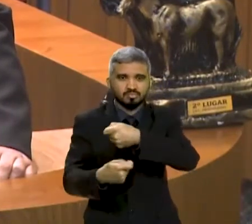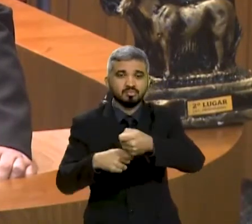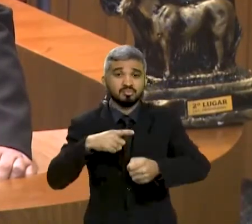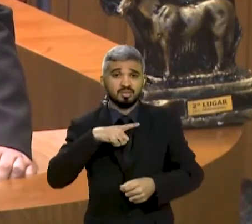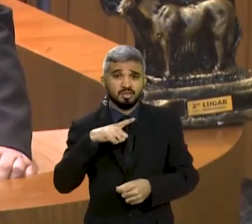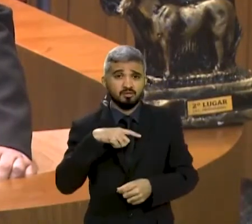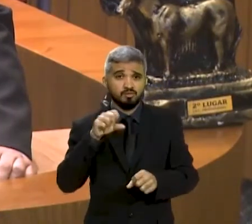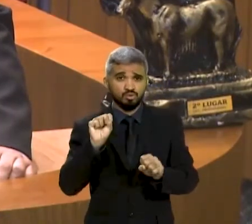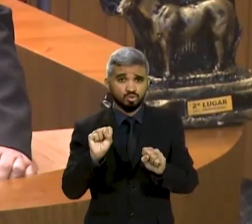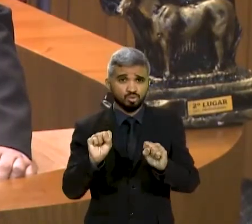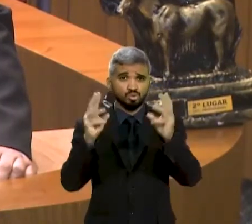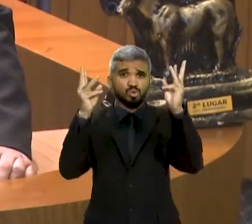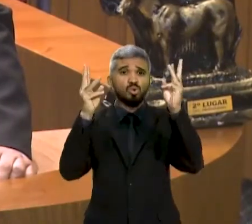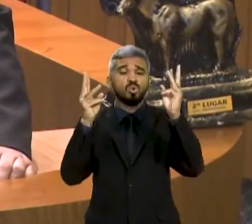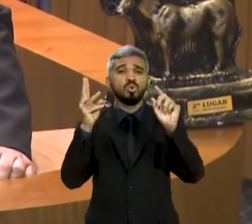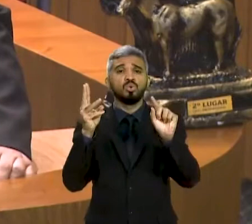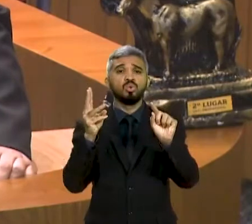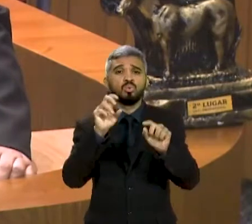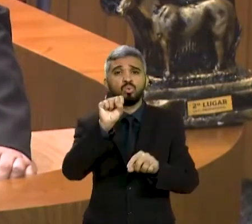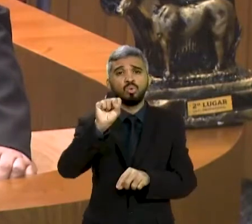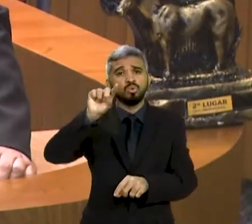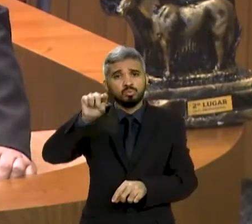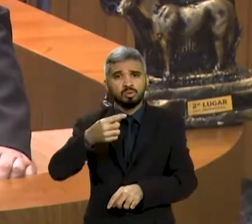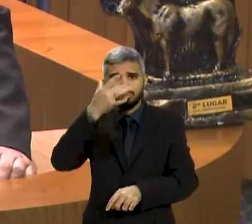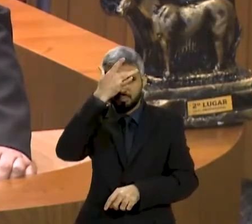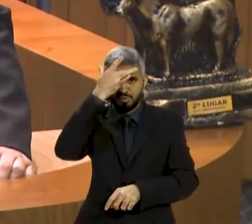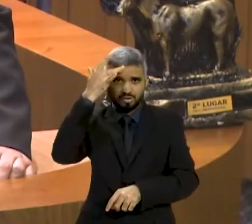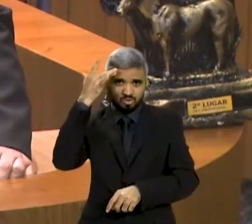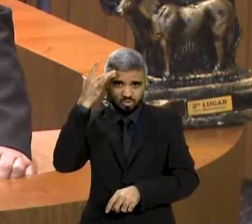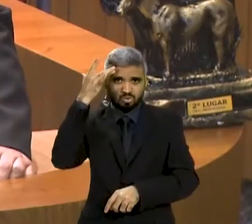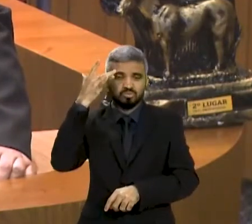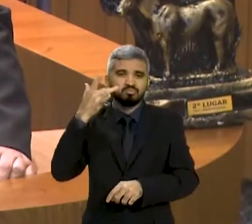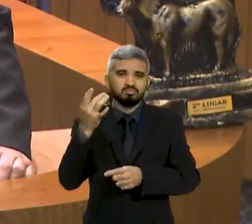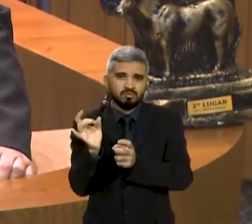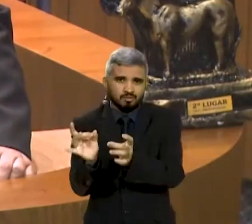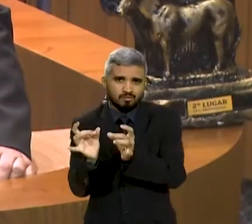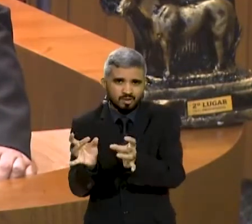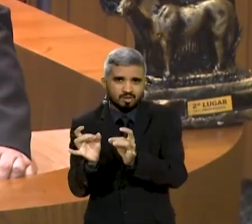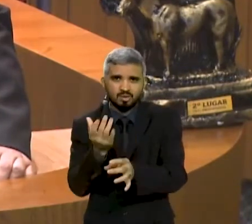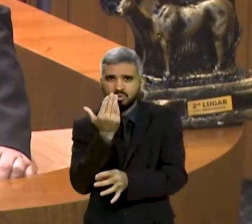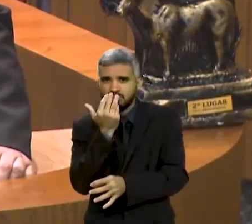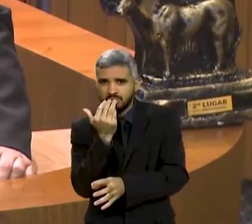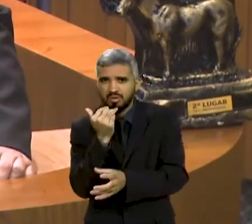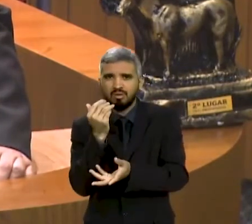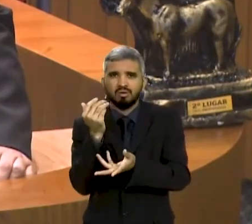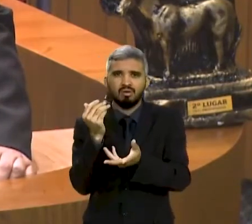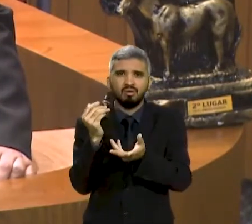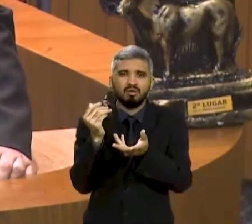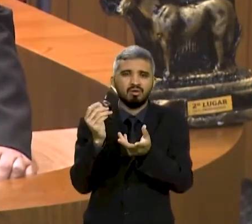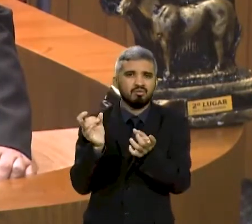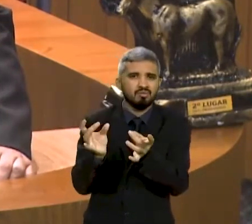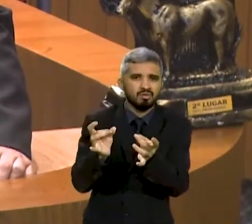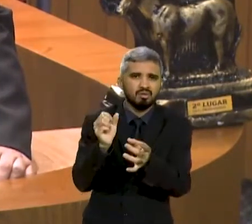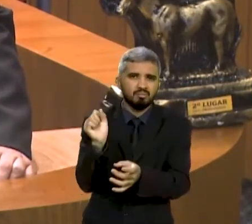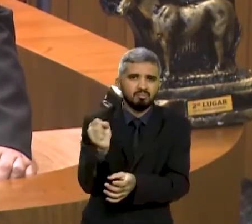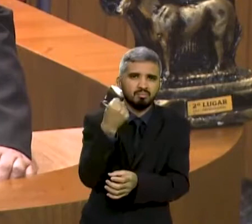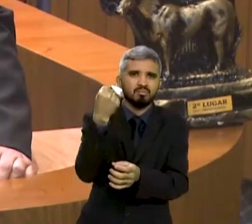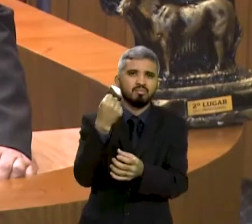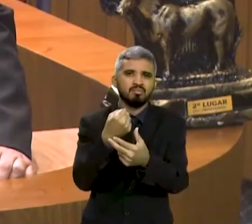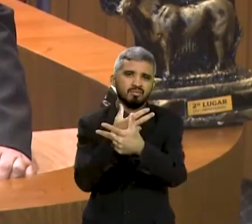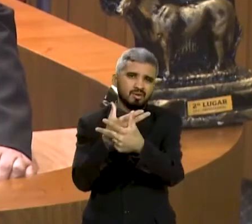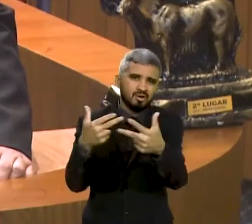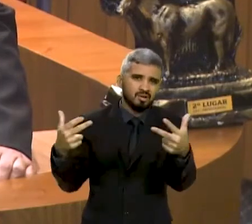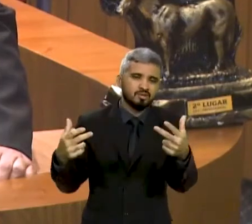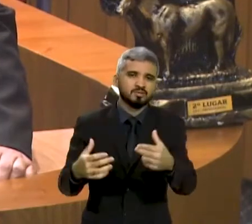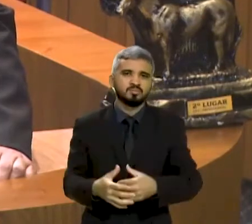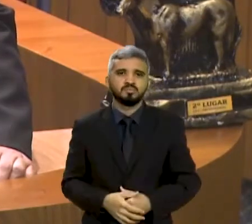comercializados bebida, alimentos, comidas, e aquilo ali é o que fomenta aquelas pessoas de baixa renda que precisam também do esporte